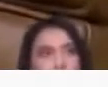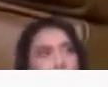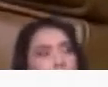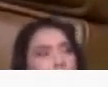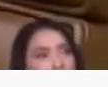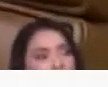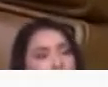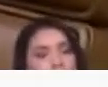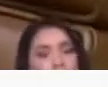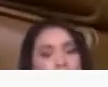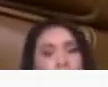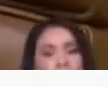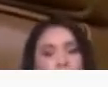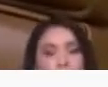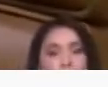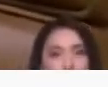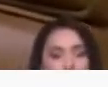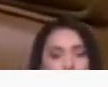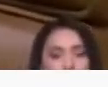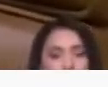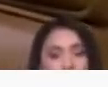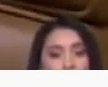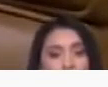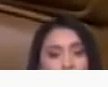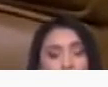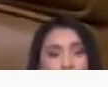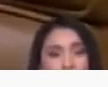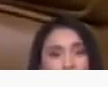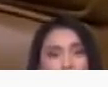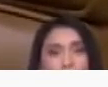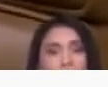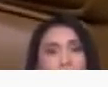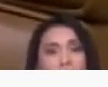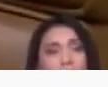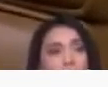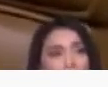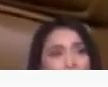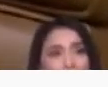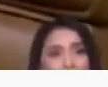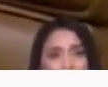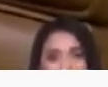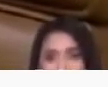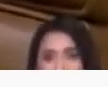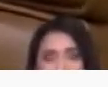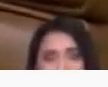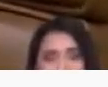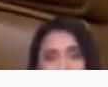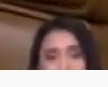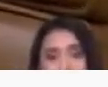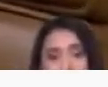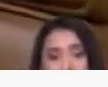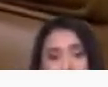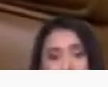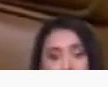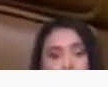de conhecimento criminal e daqueles que atuam na vara de execuções penais. A vara de execuções penais realmente acaba sendo